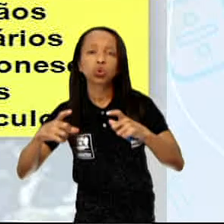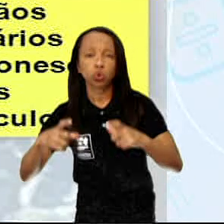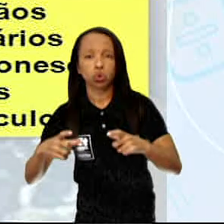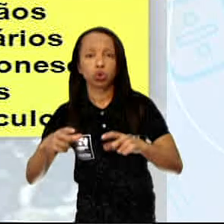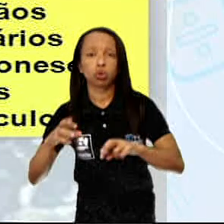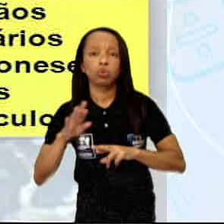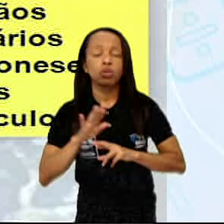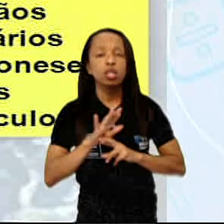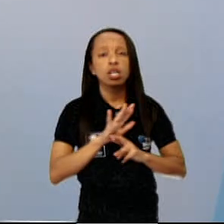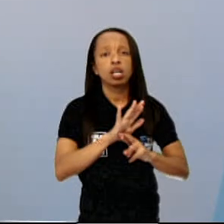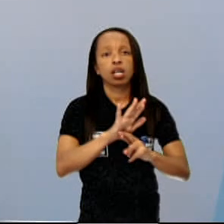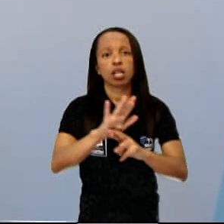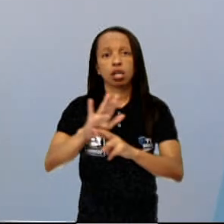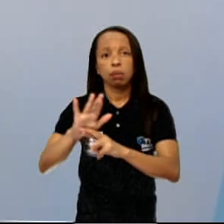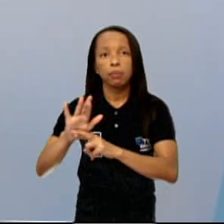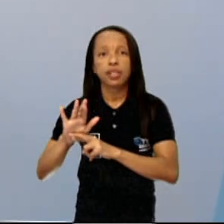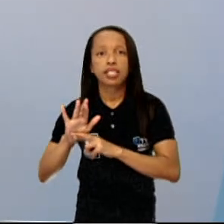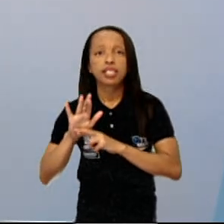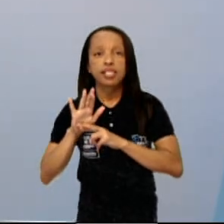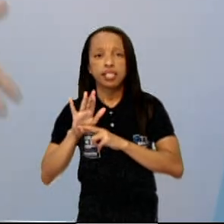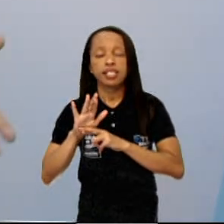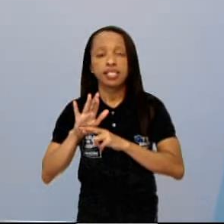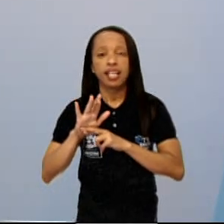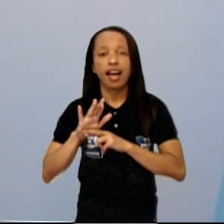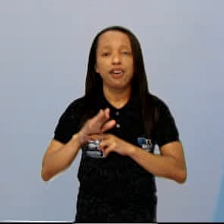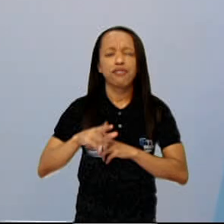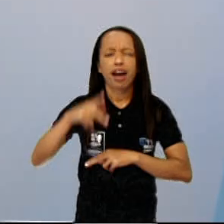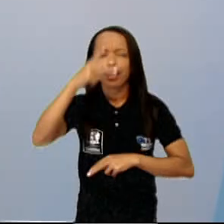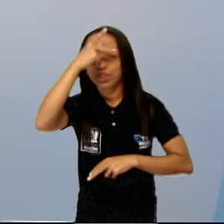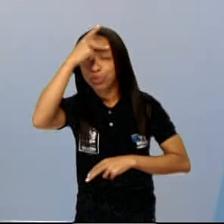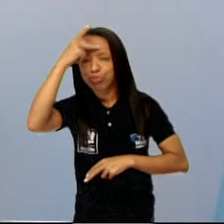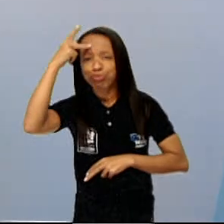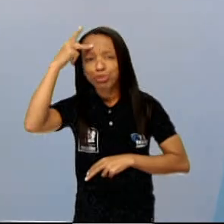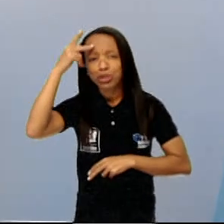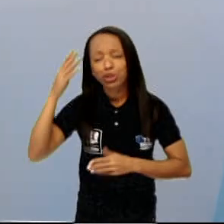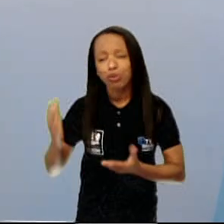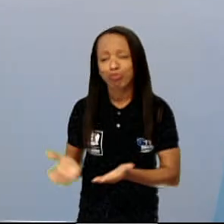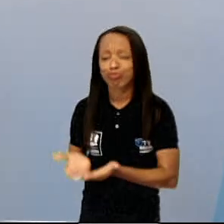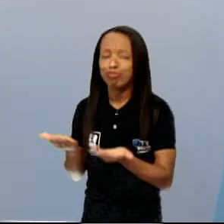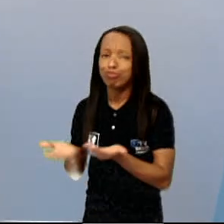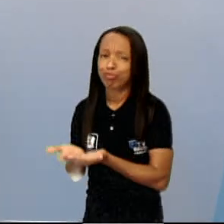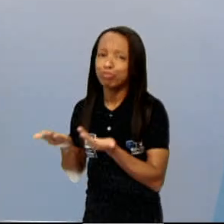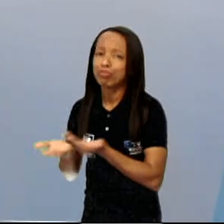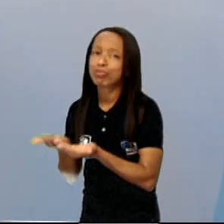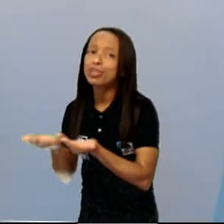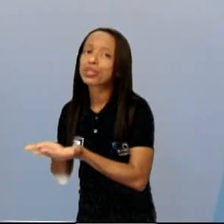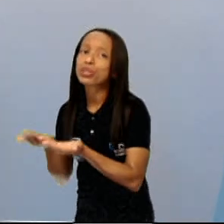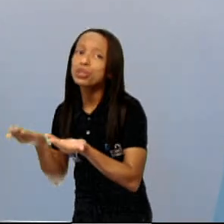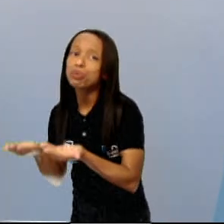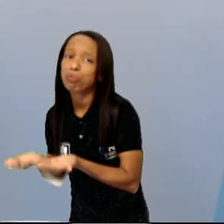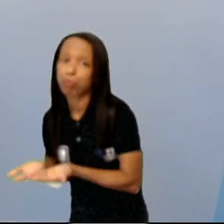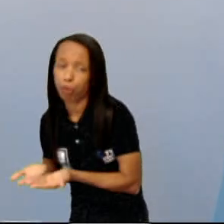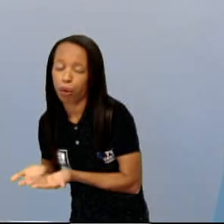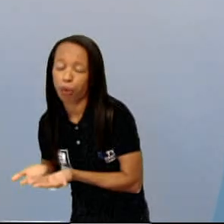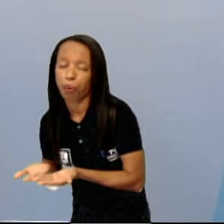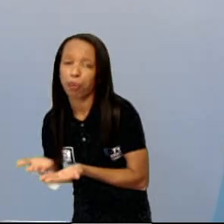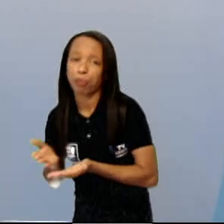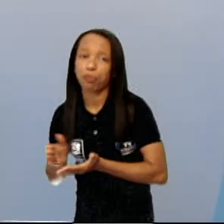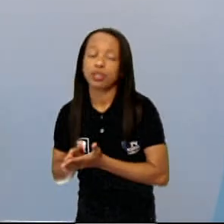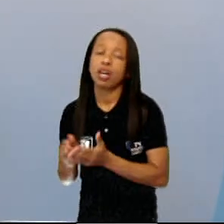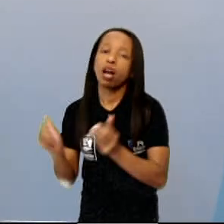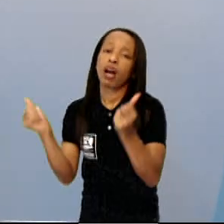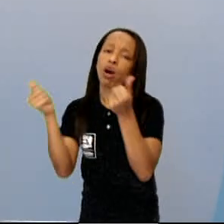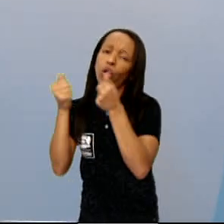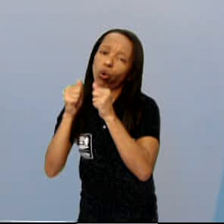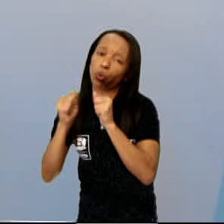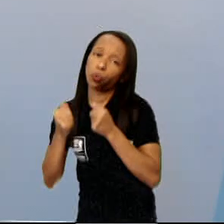certo? Que é como a gente chama hoje, popularmente, o peão, o caba que está ali todo dia, né, fazendo o seu corre, que é o